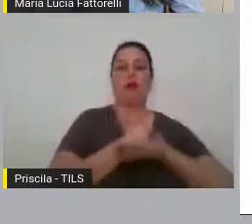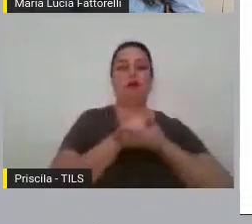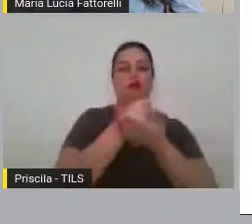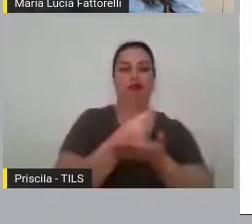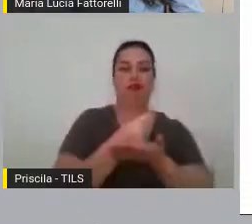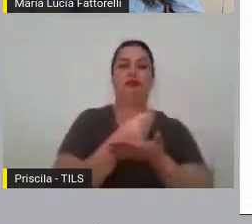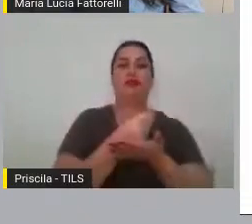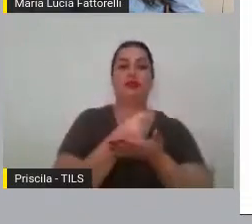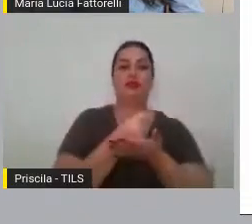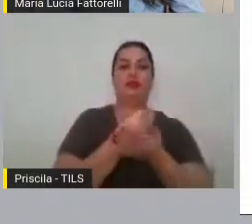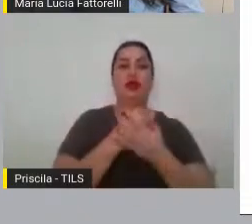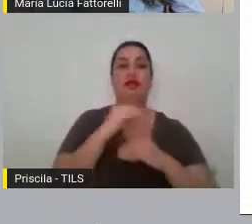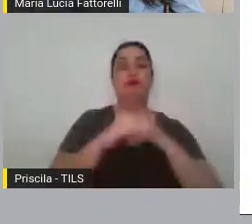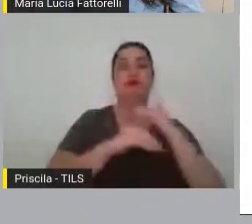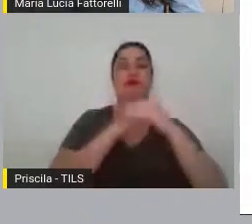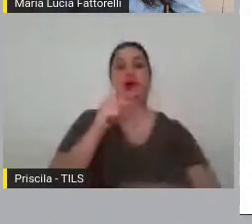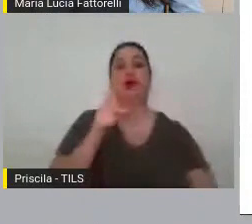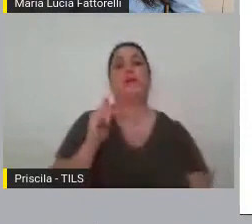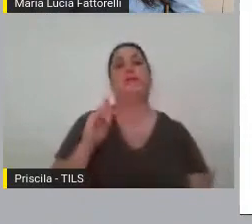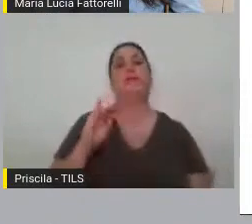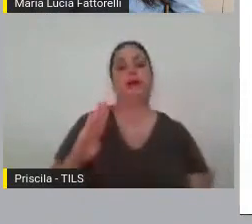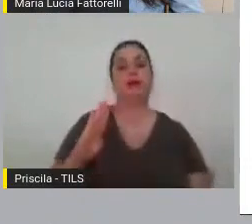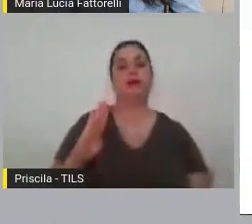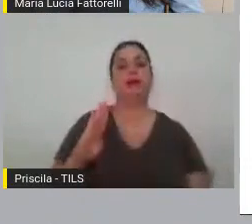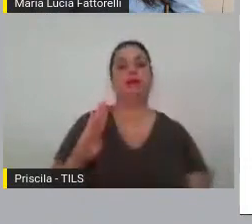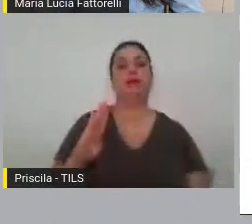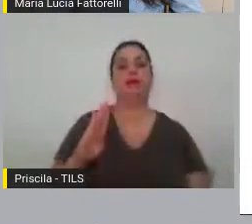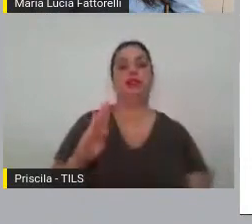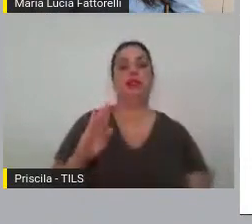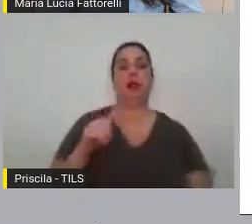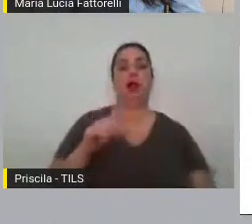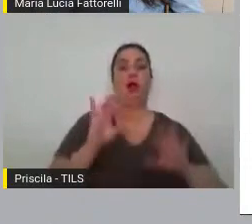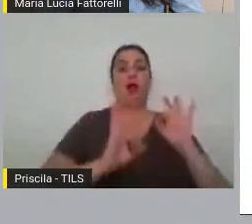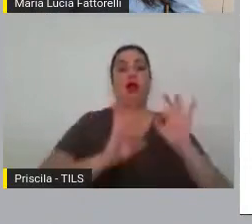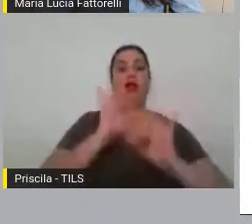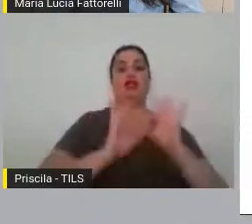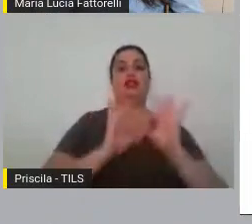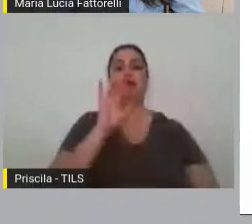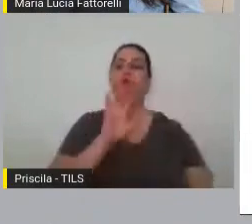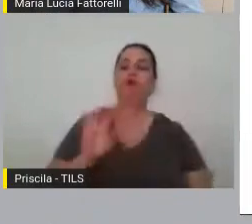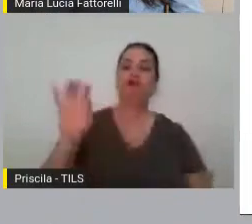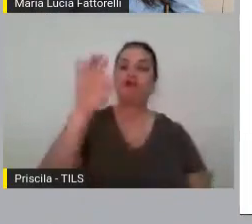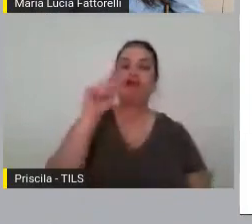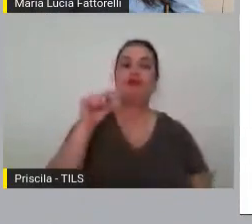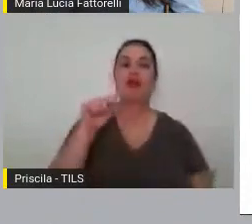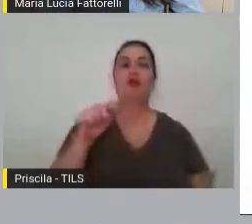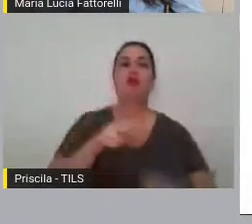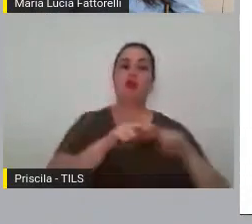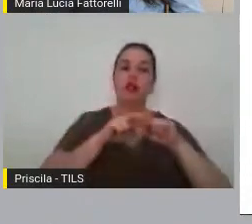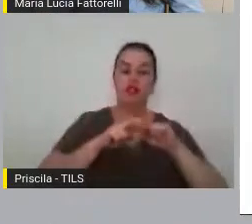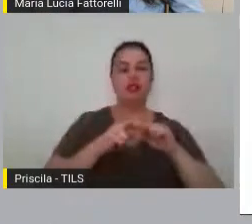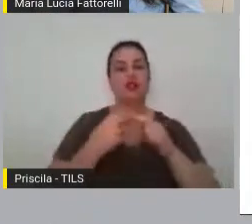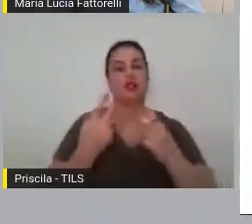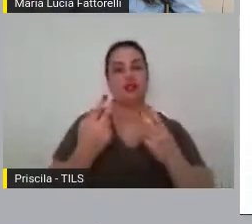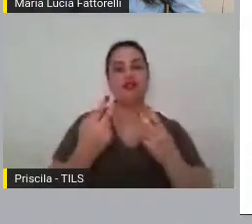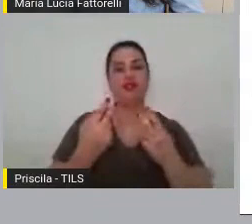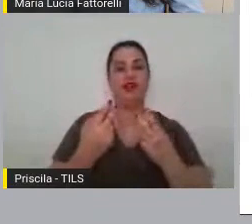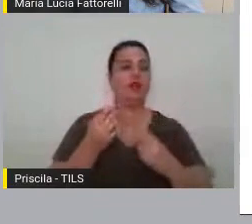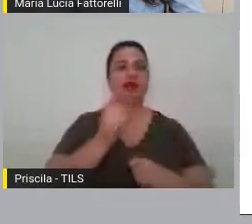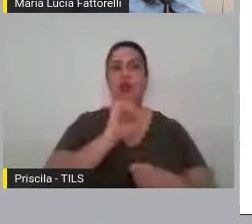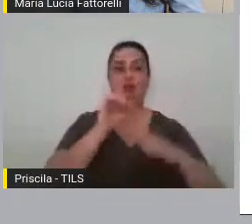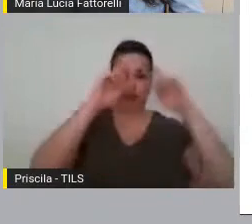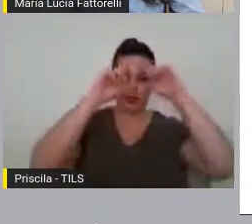isso aqui é decisivo, e é aqui que está a zona de destruição ambiental, porque essa é a outra questão, é a dívida pública gerando a